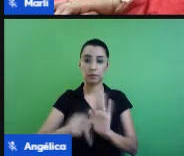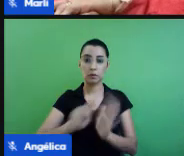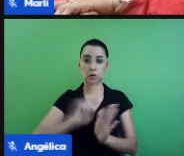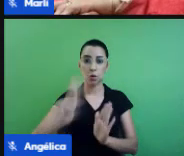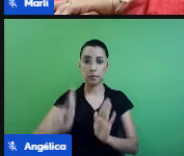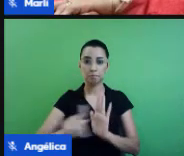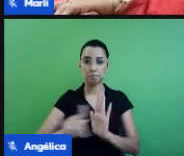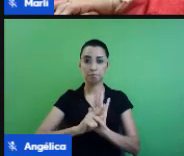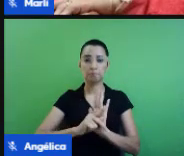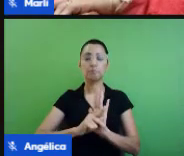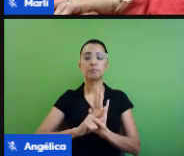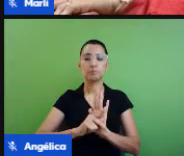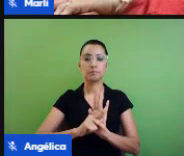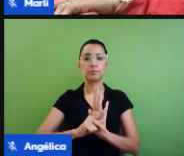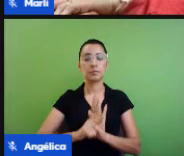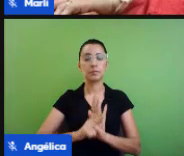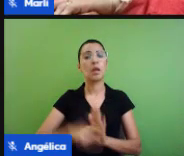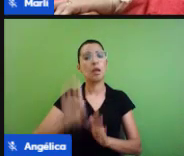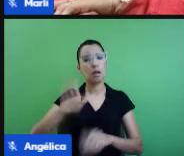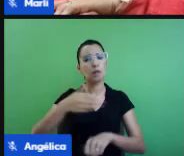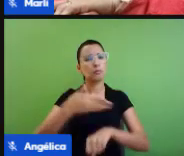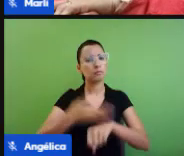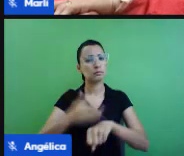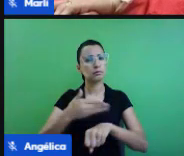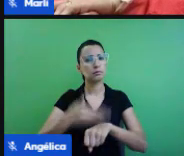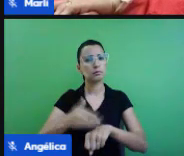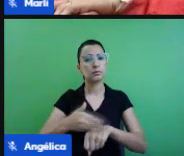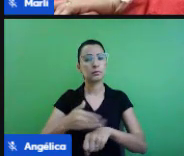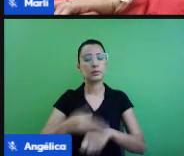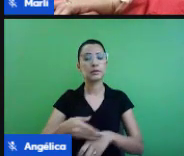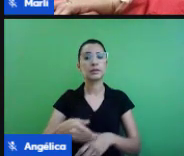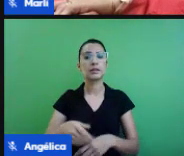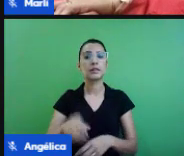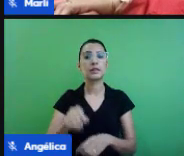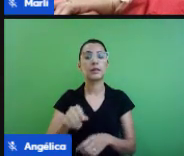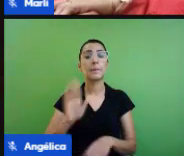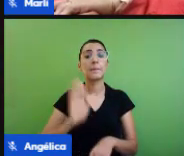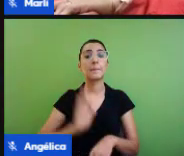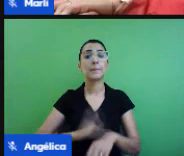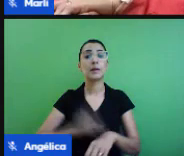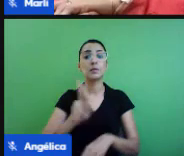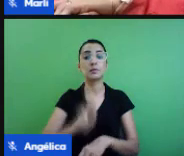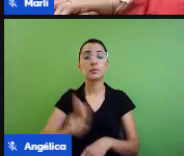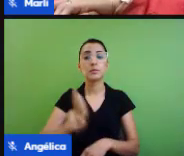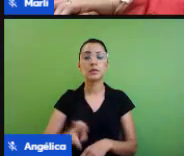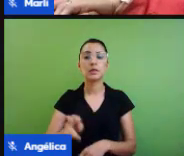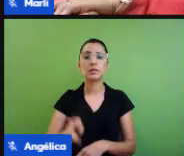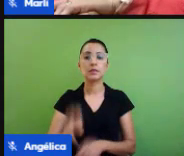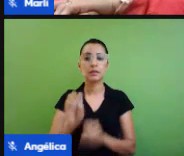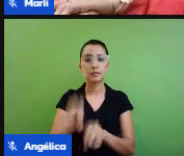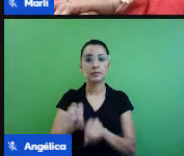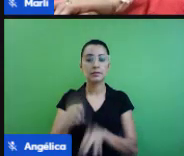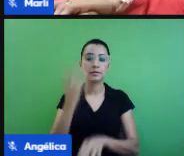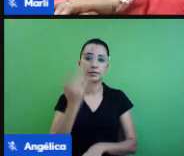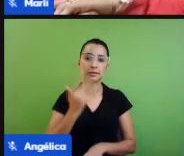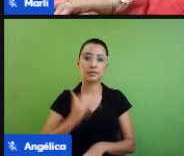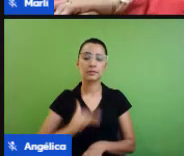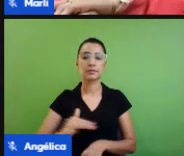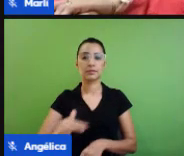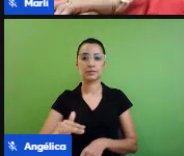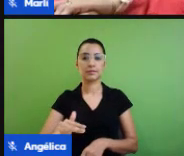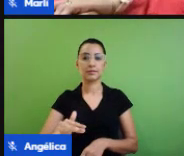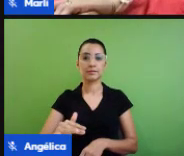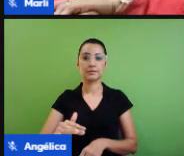é uma prática que nós trabalhamos muito na educação infantil. E ela se perpassa